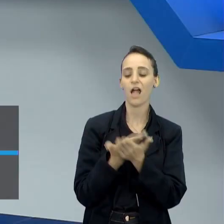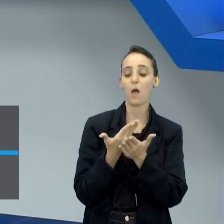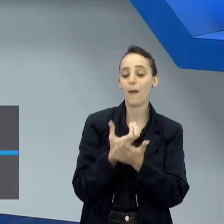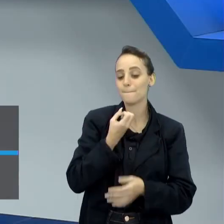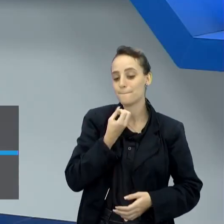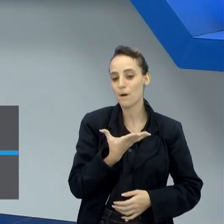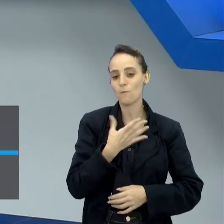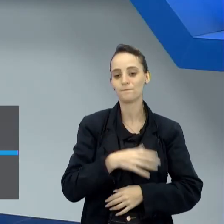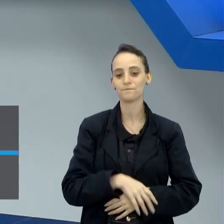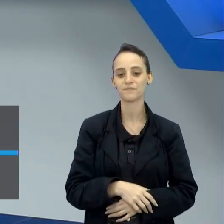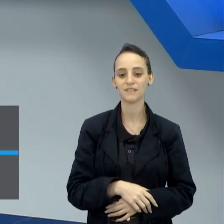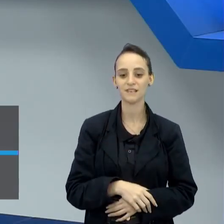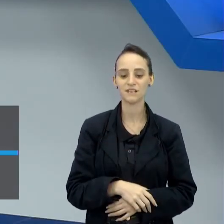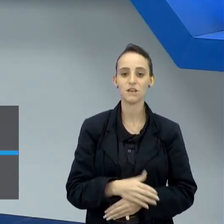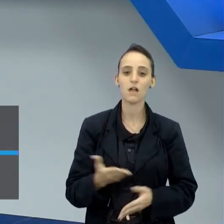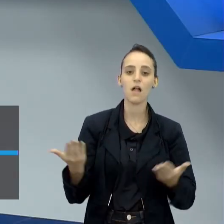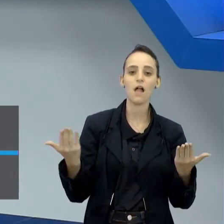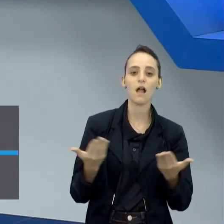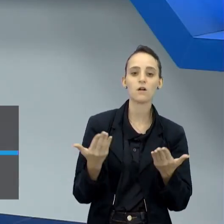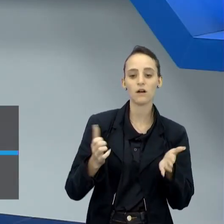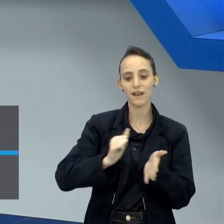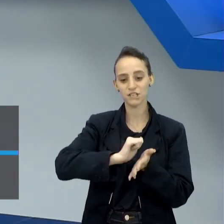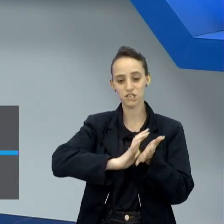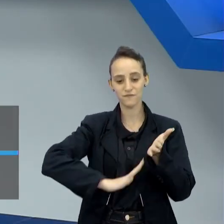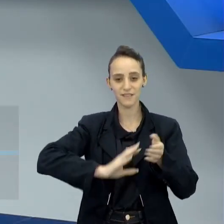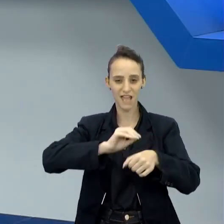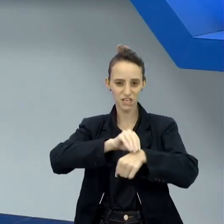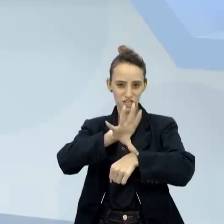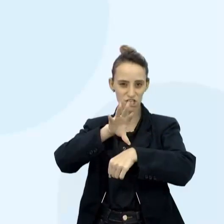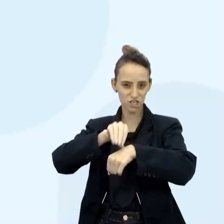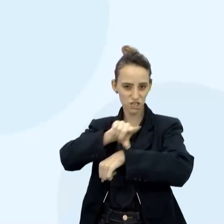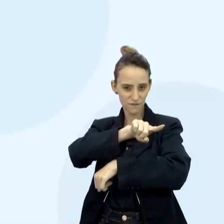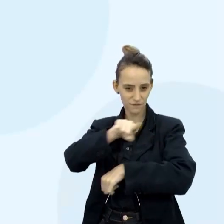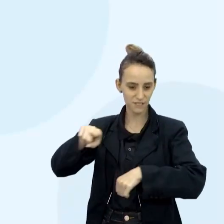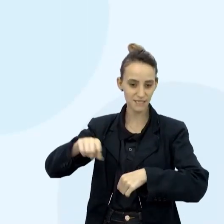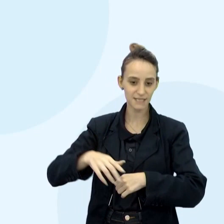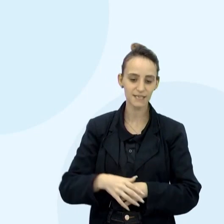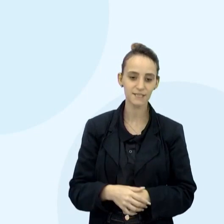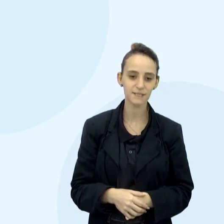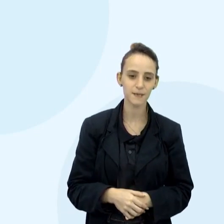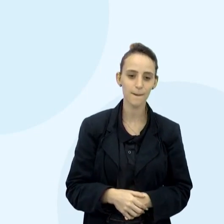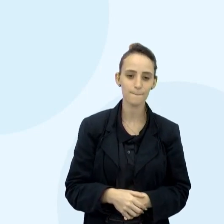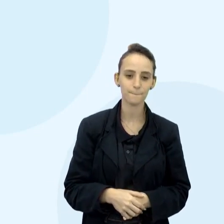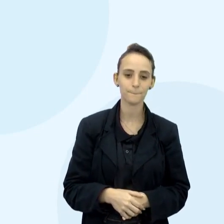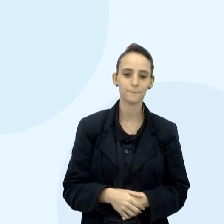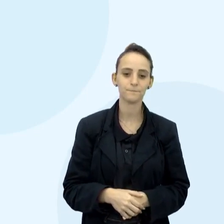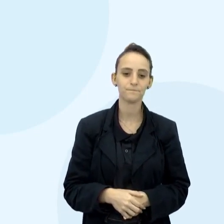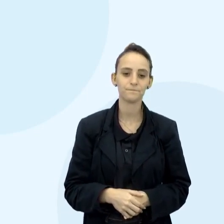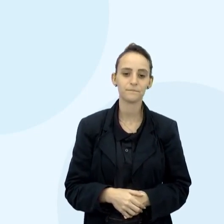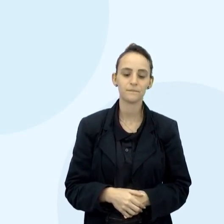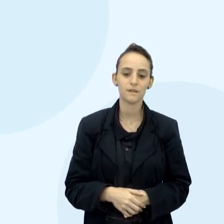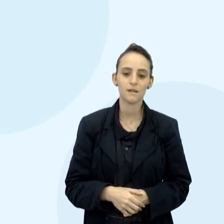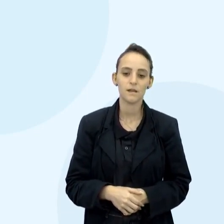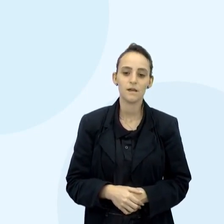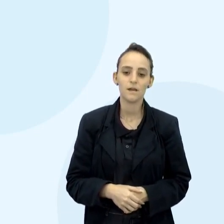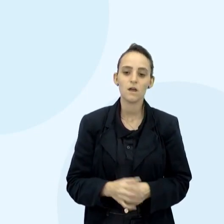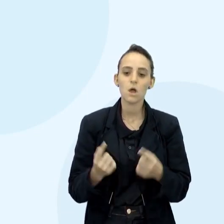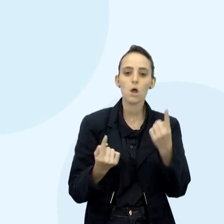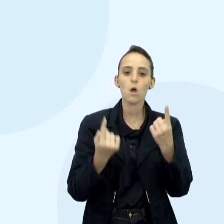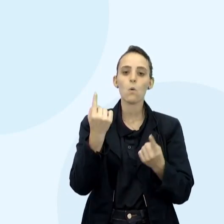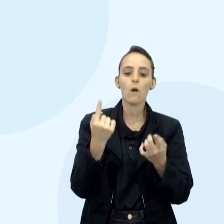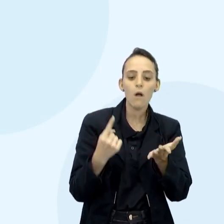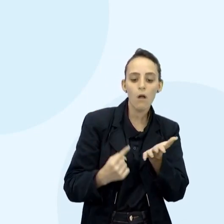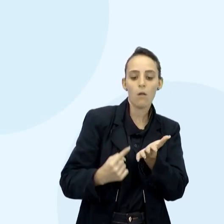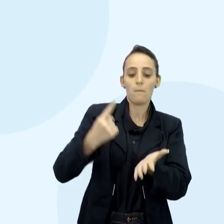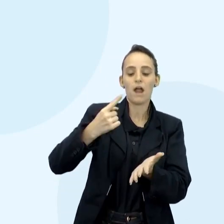E Jo, nós temos uma atividade, uma sugestão para os nossos estudantes, que é a seguinte: quais eventos da história marcam a sua